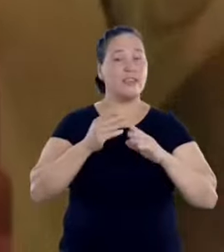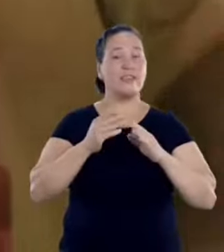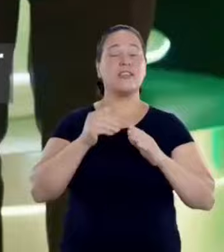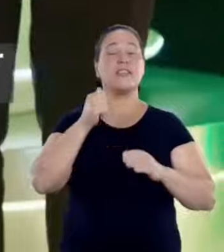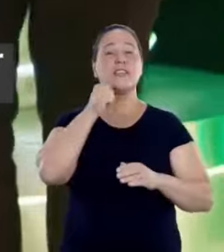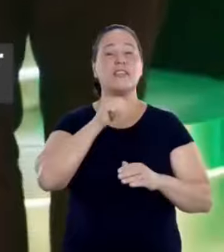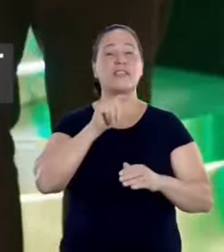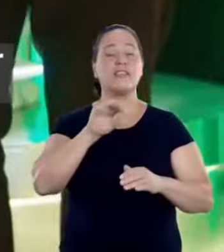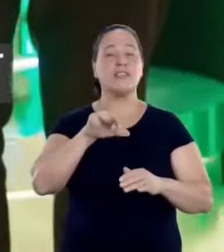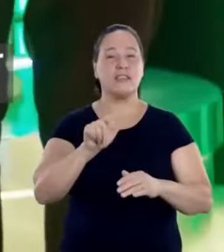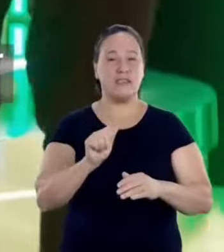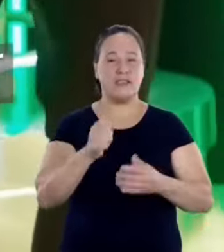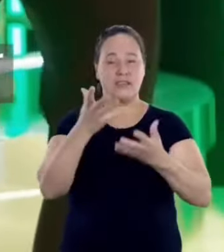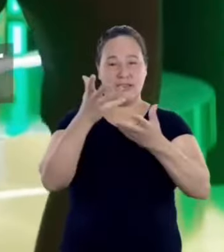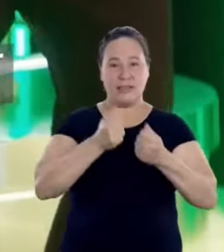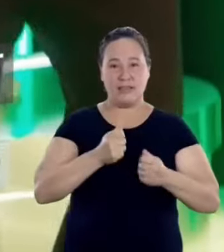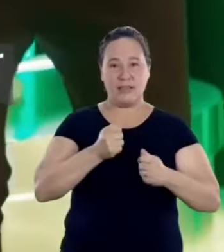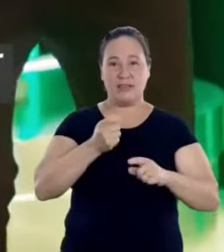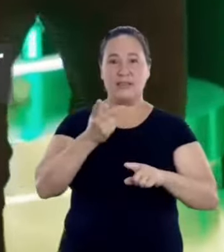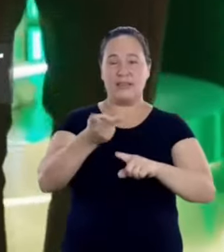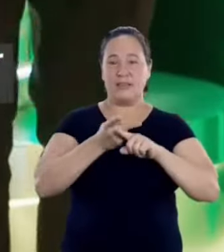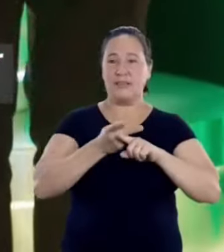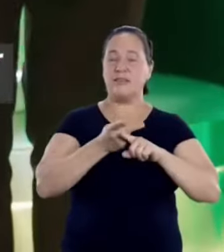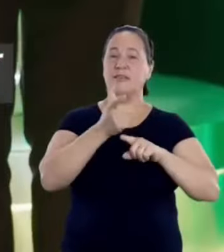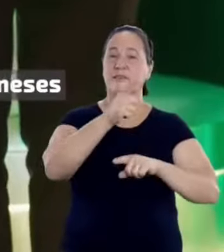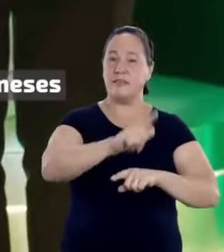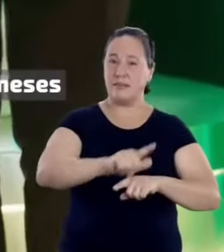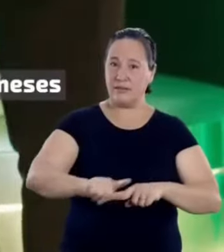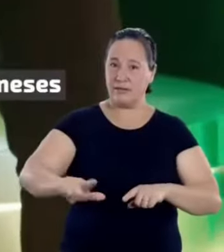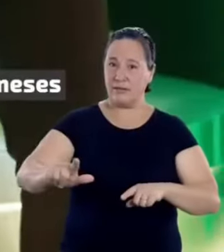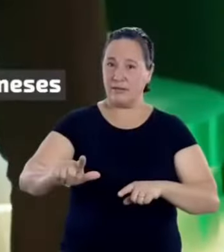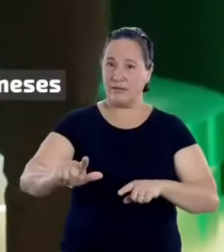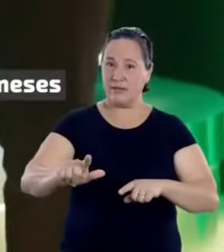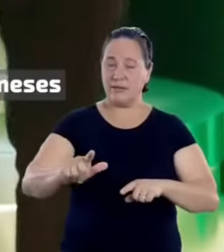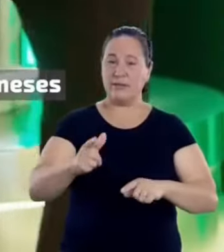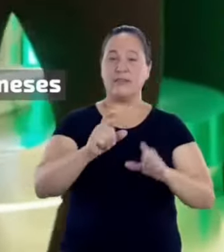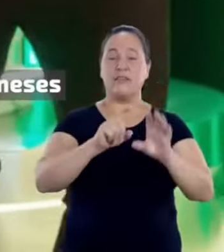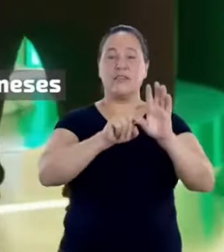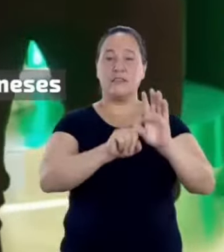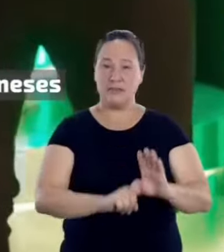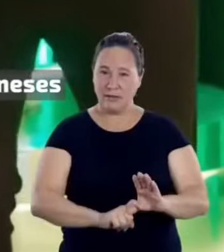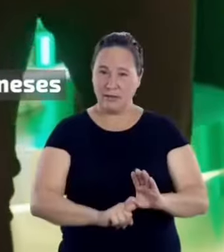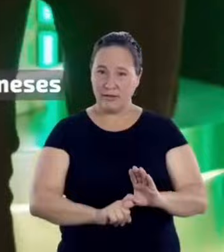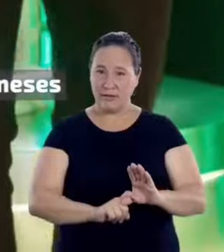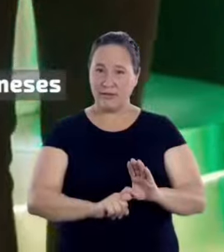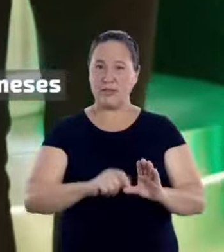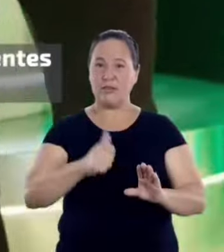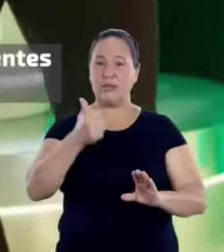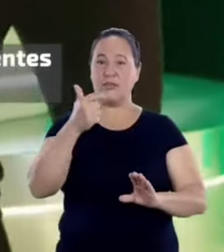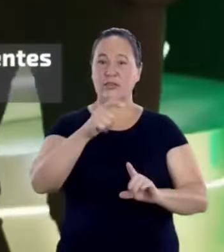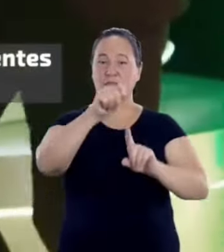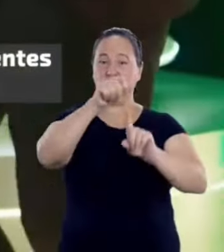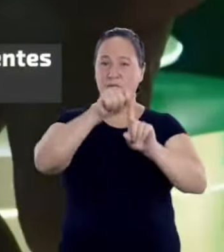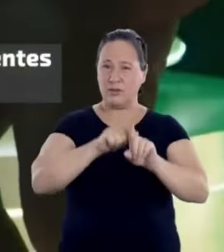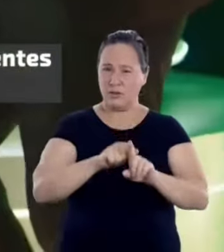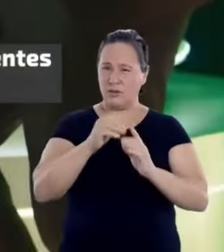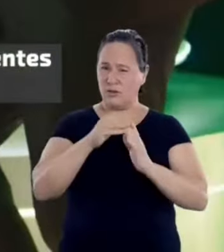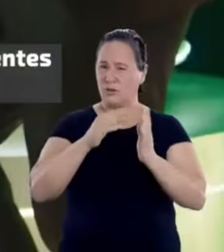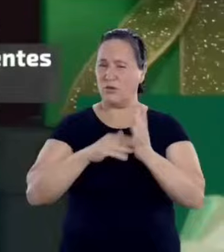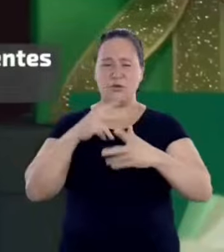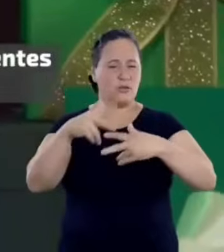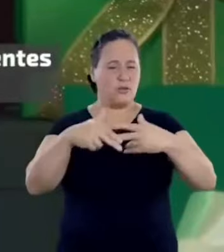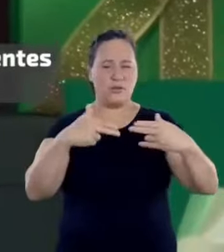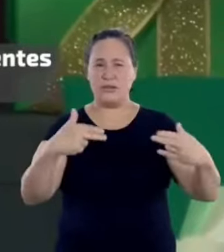Dona Laura, a senhora aceita pegar mais um empréstimo e se endividar por mais 12 meses para dar todos